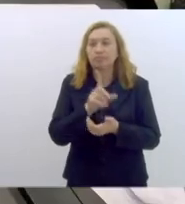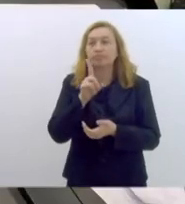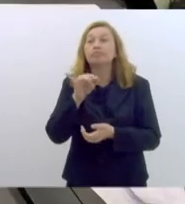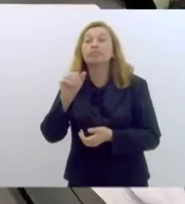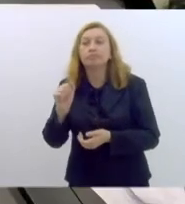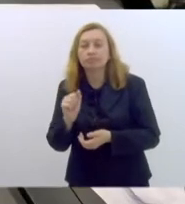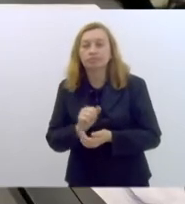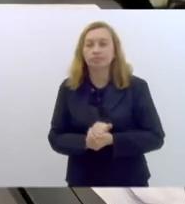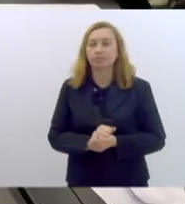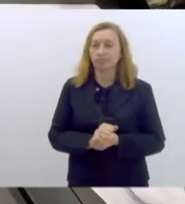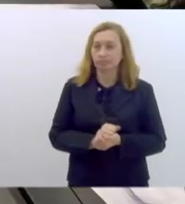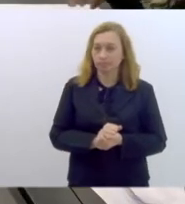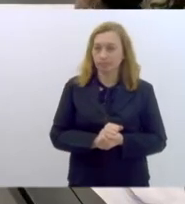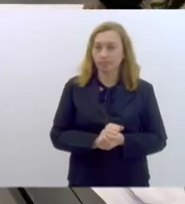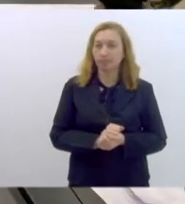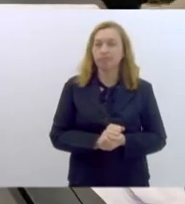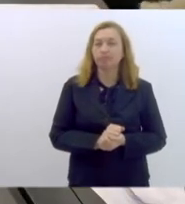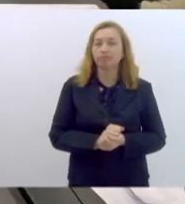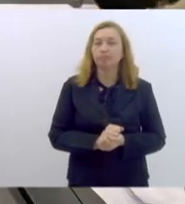Diana, olha só.